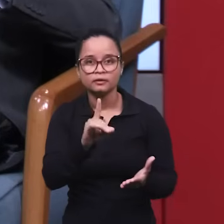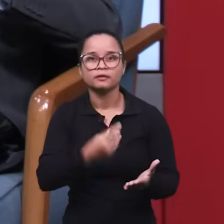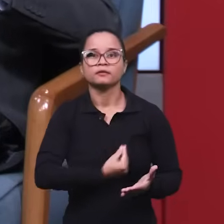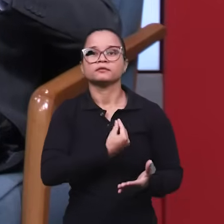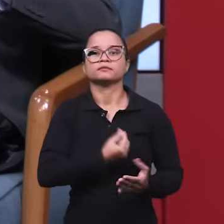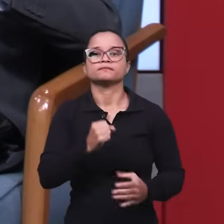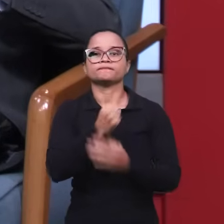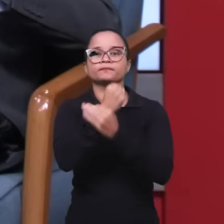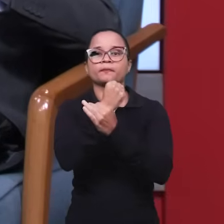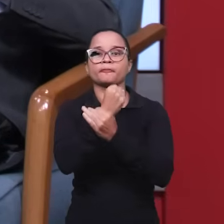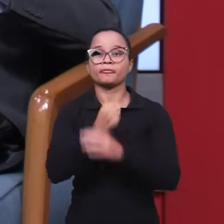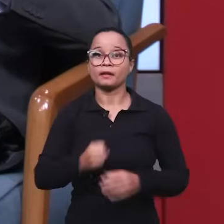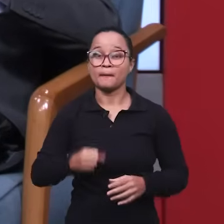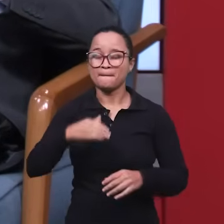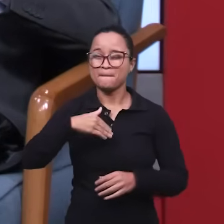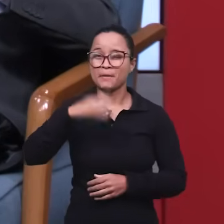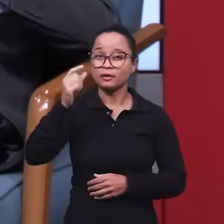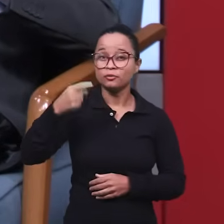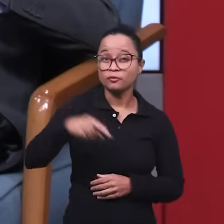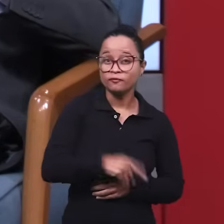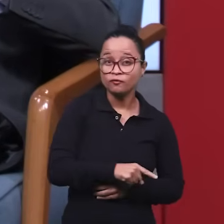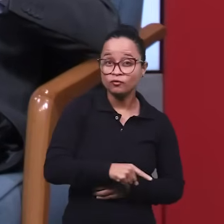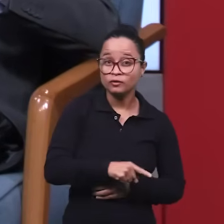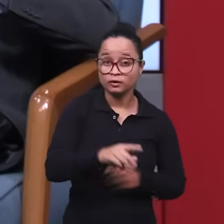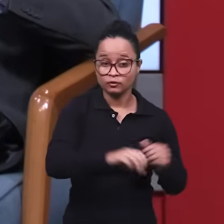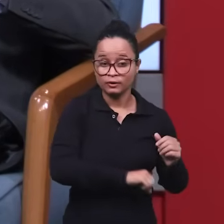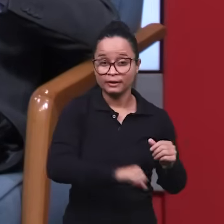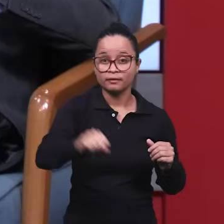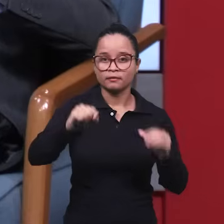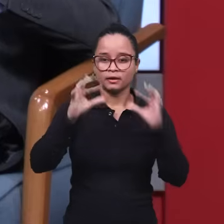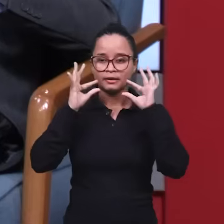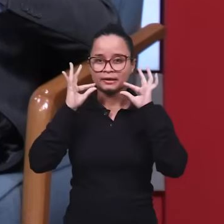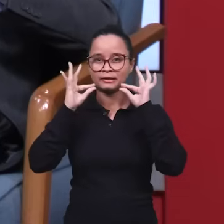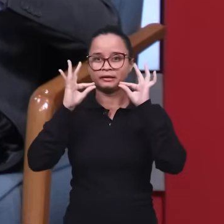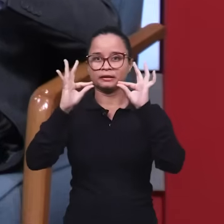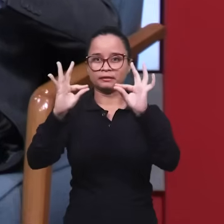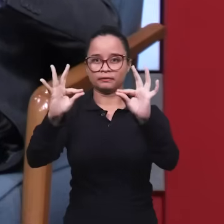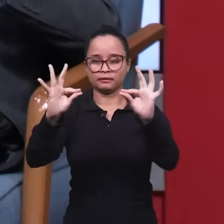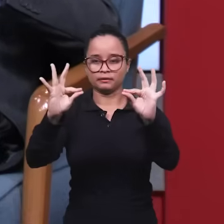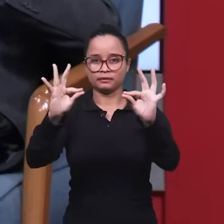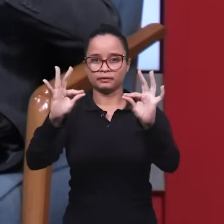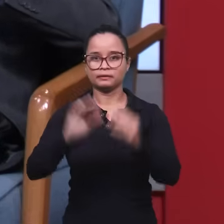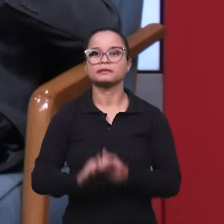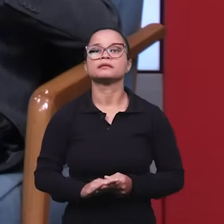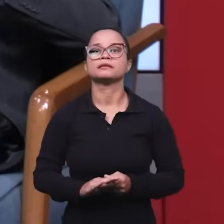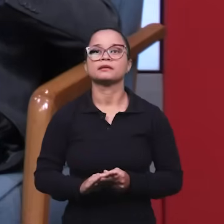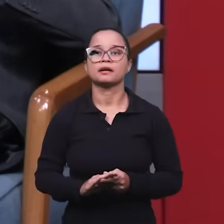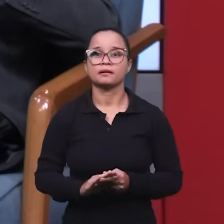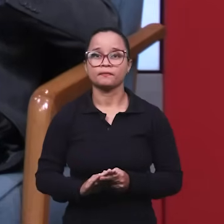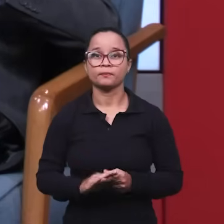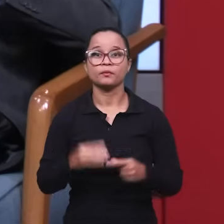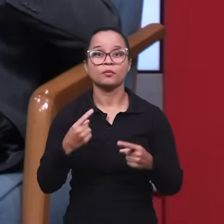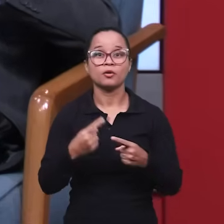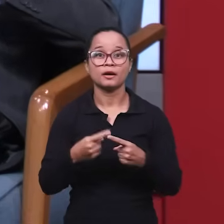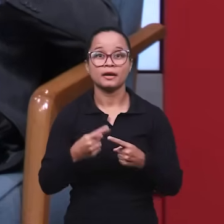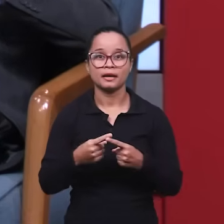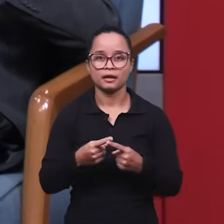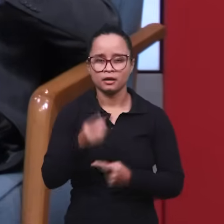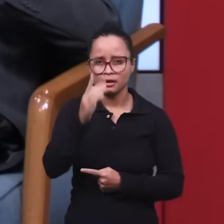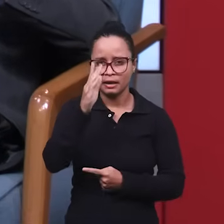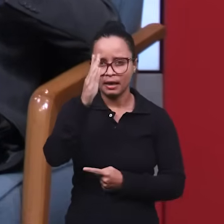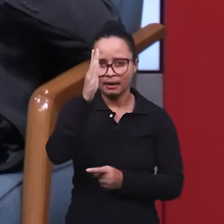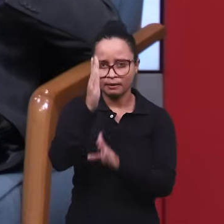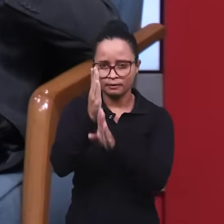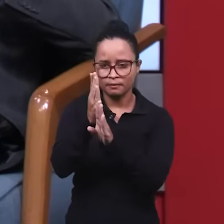mais penetrante do que espada alguma de 2 gumes. Vai até a divisão